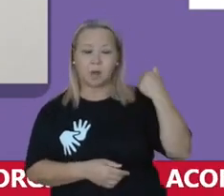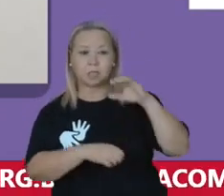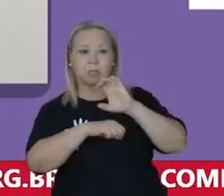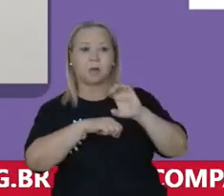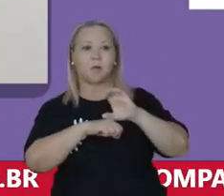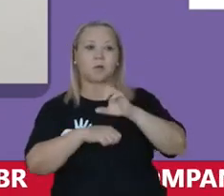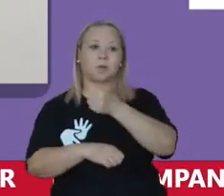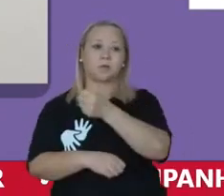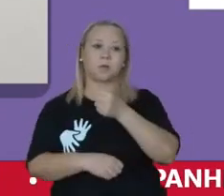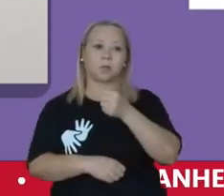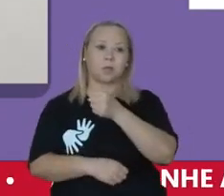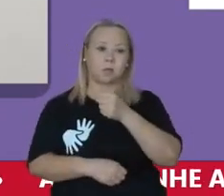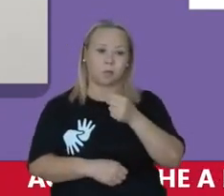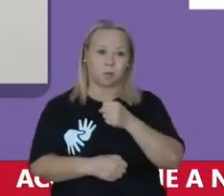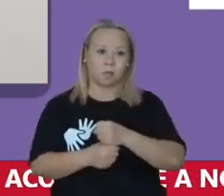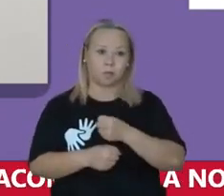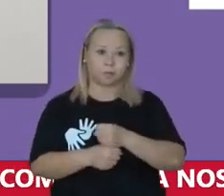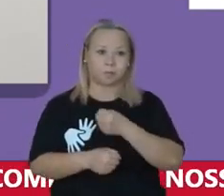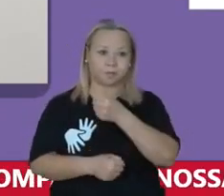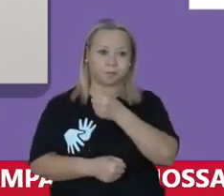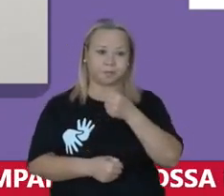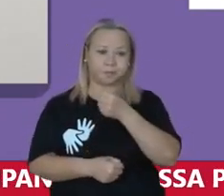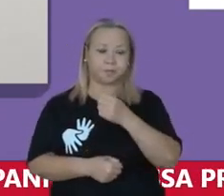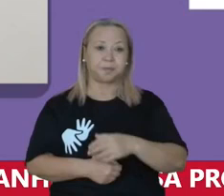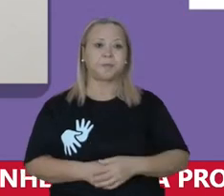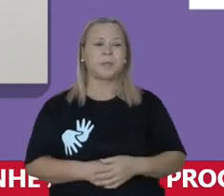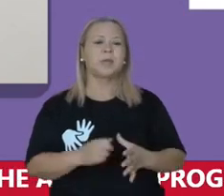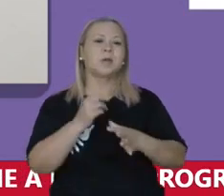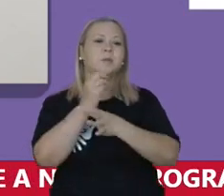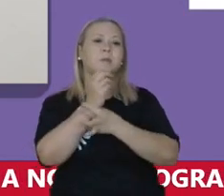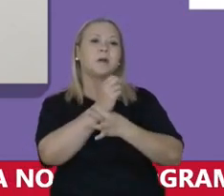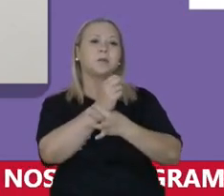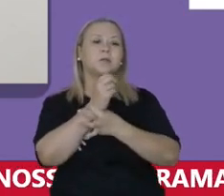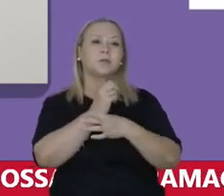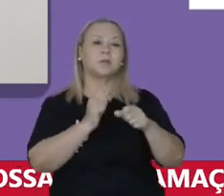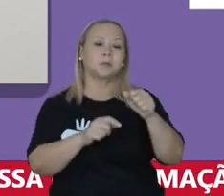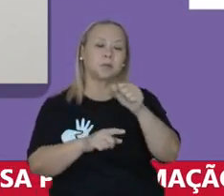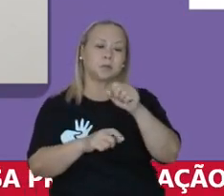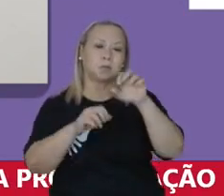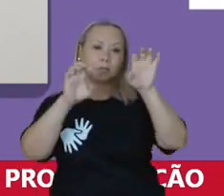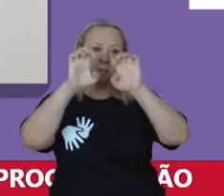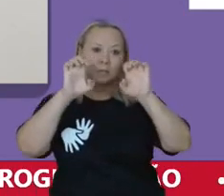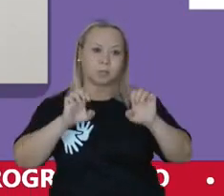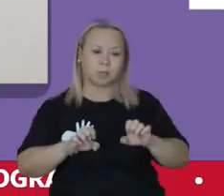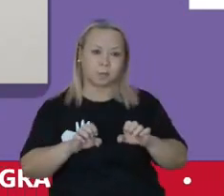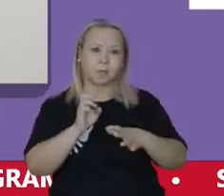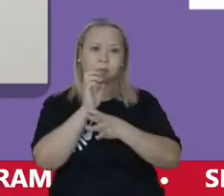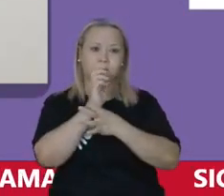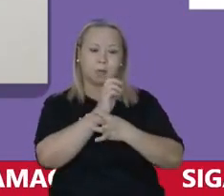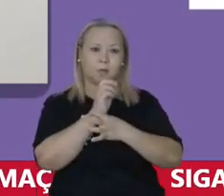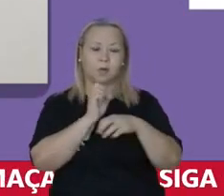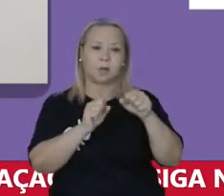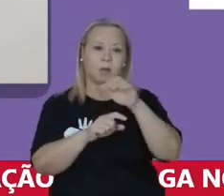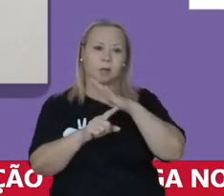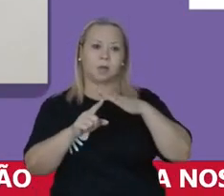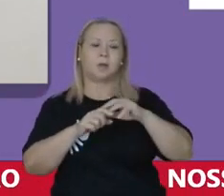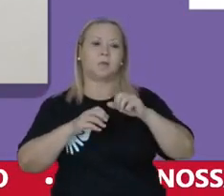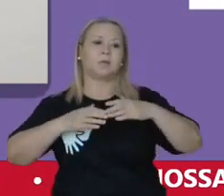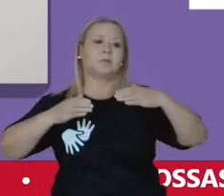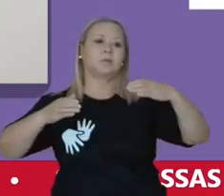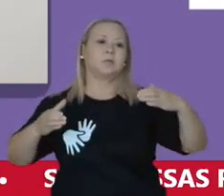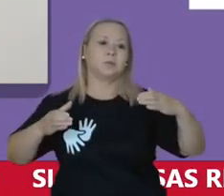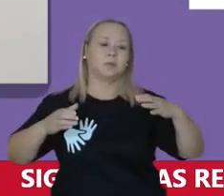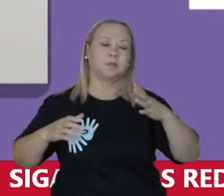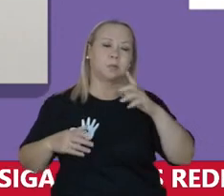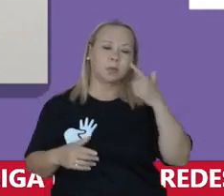88. Bom, para assegurar o sistema de seguridade social, que ele possa ser ampliado e ter acesso